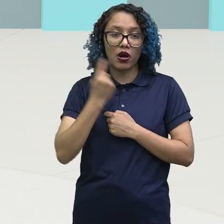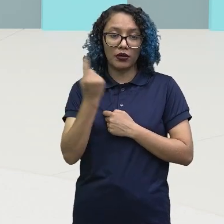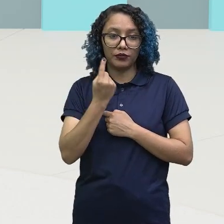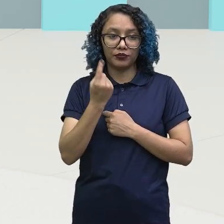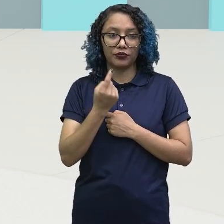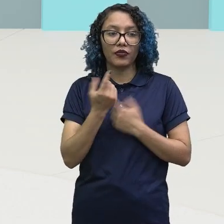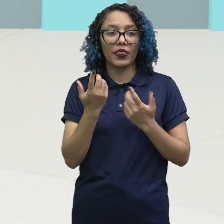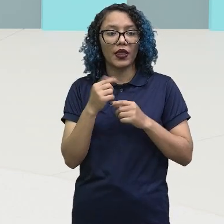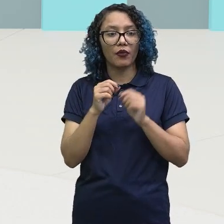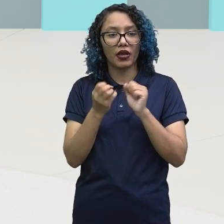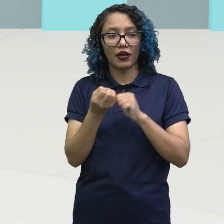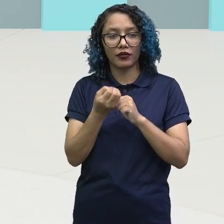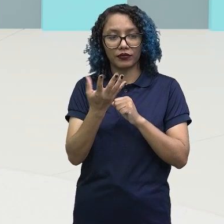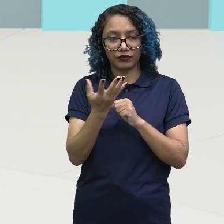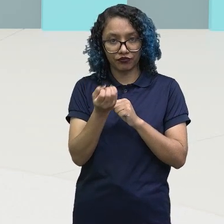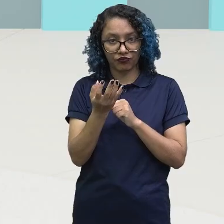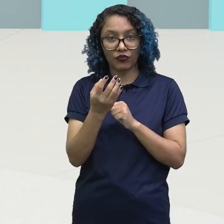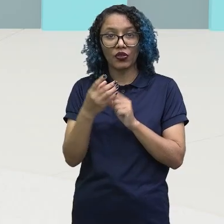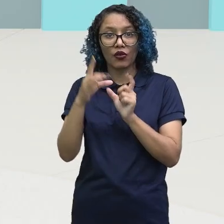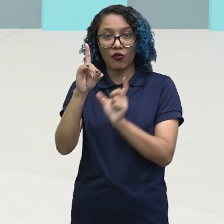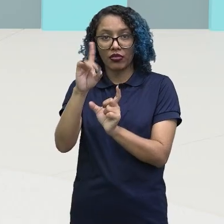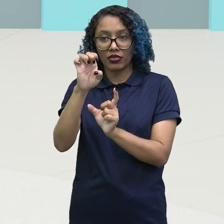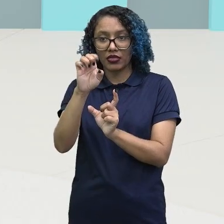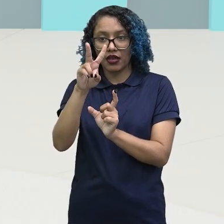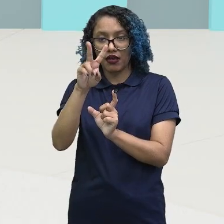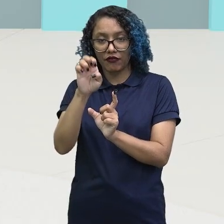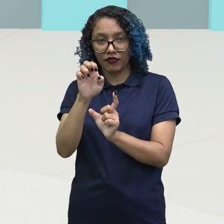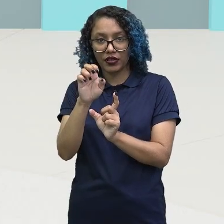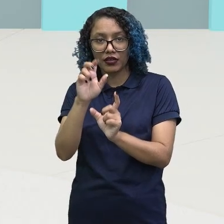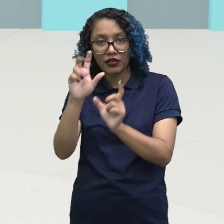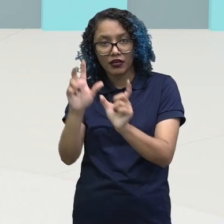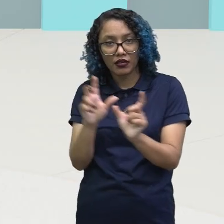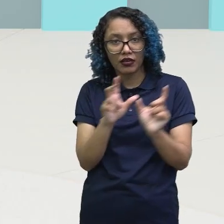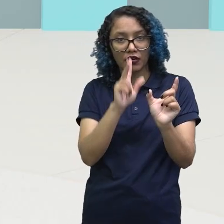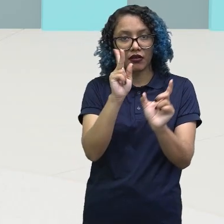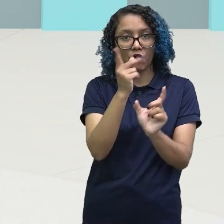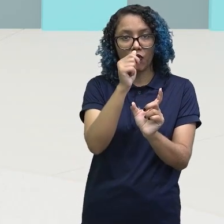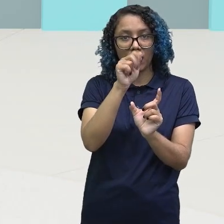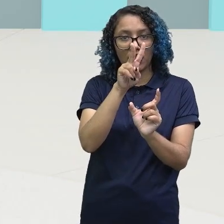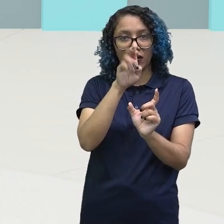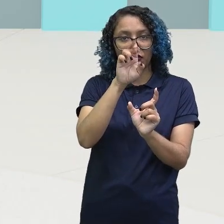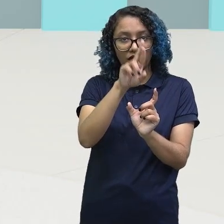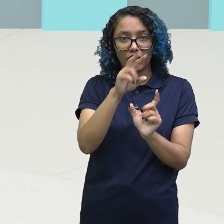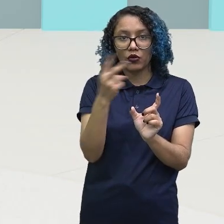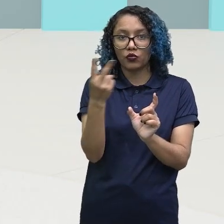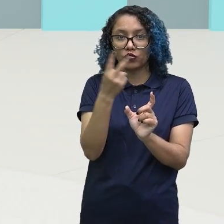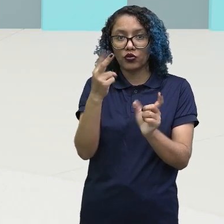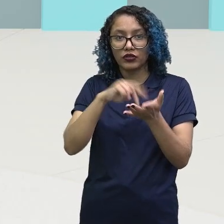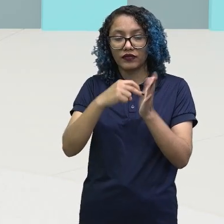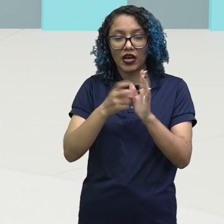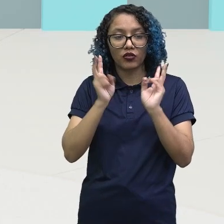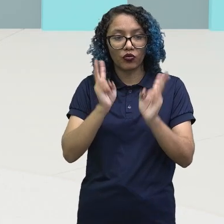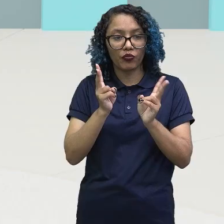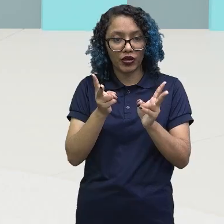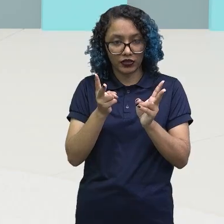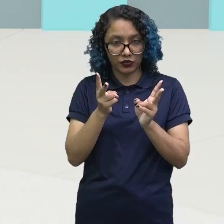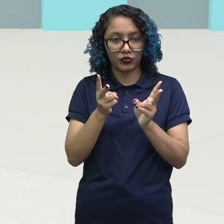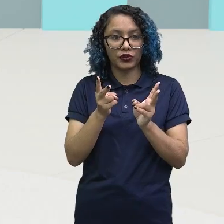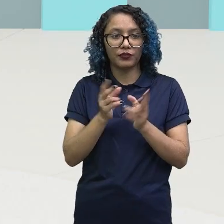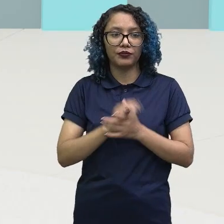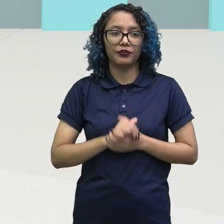deve, né, do verbo, com haver. Os dois aí com sentido único. Deve haver muitas pessoas na